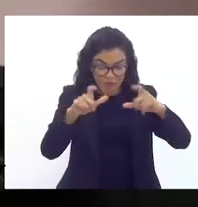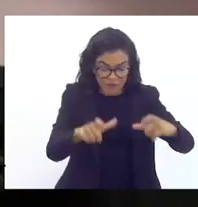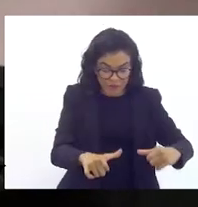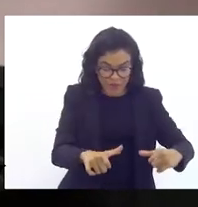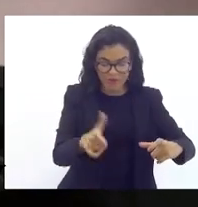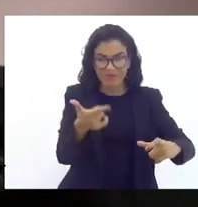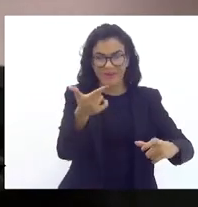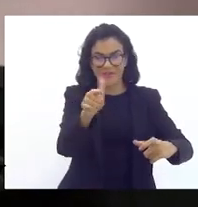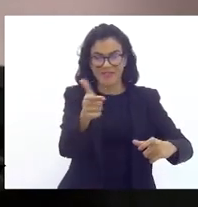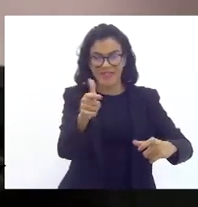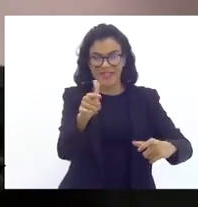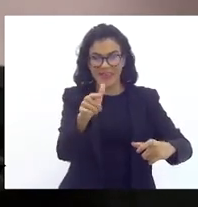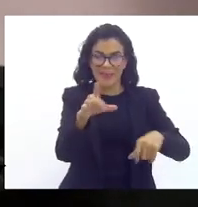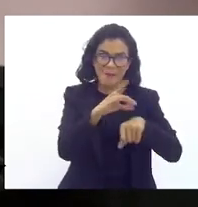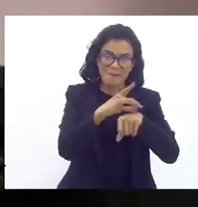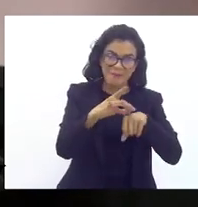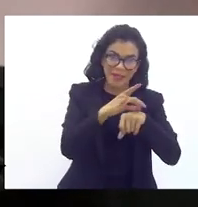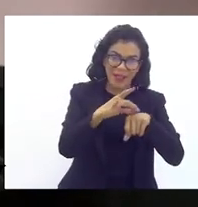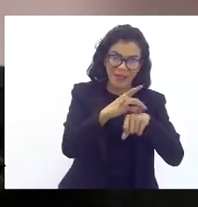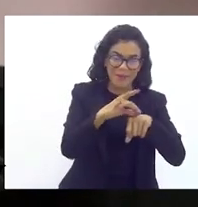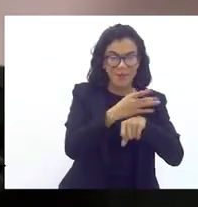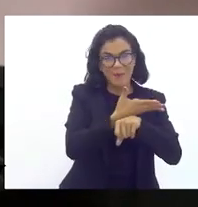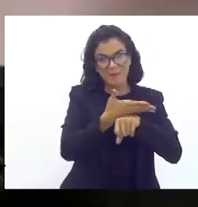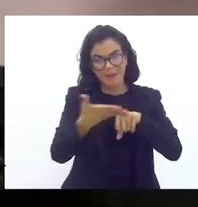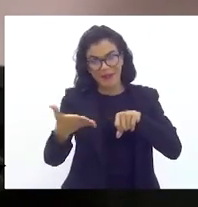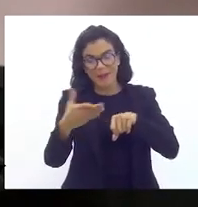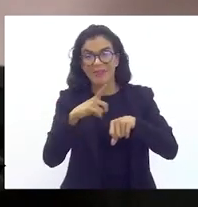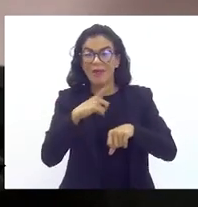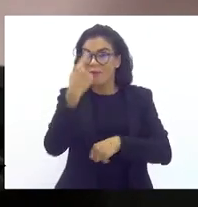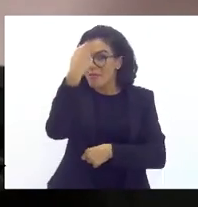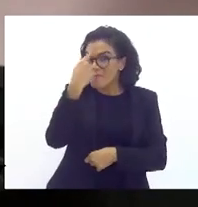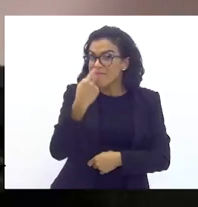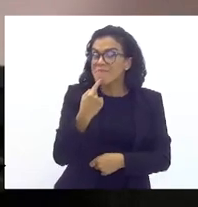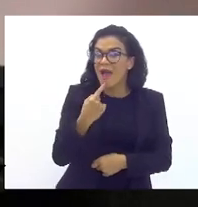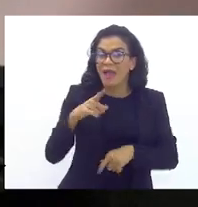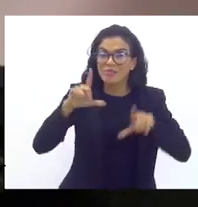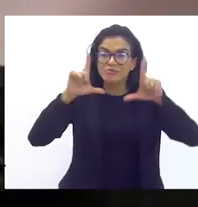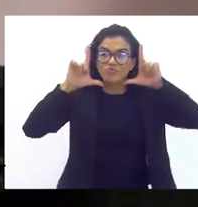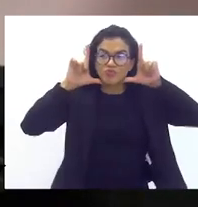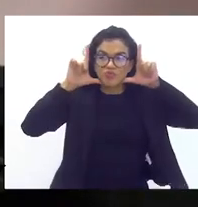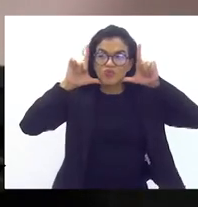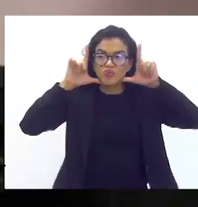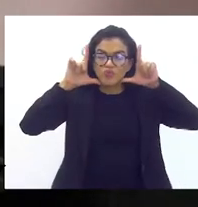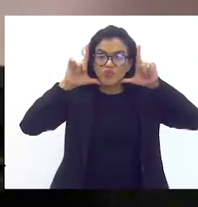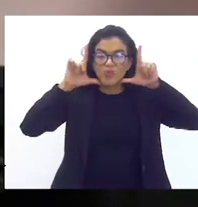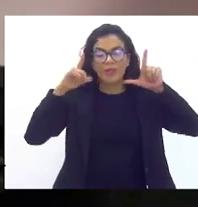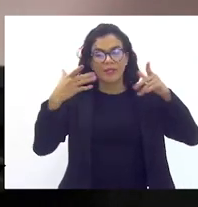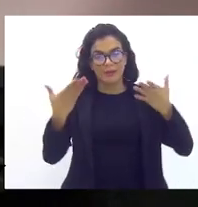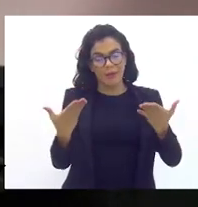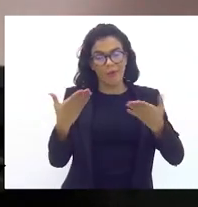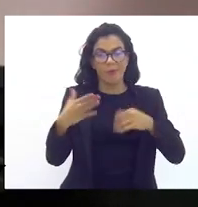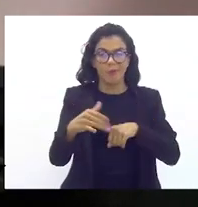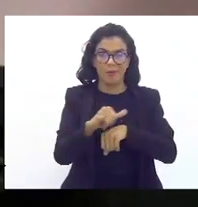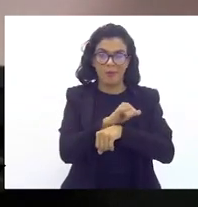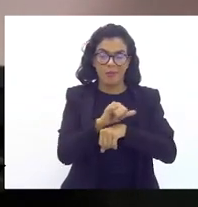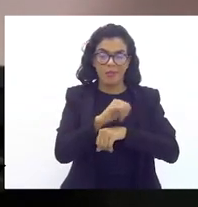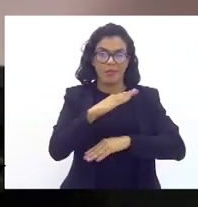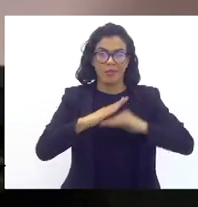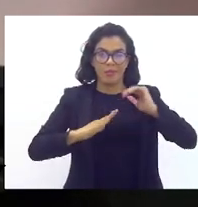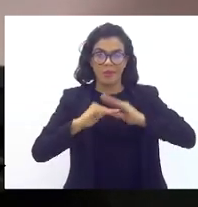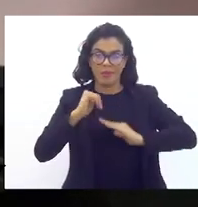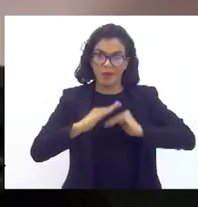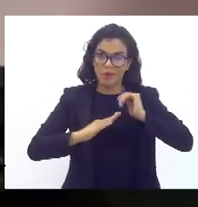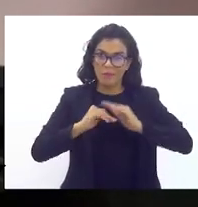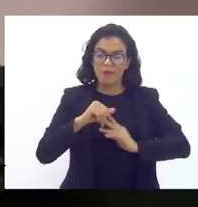né nem preto e nem Branco existe uma imagem então Tecnicamente se